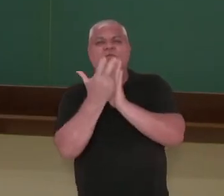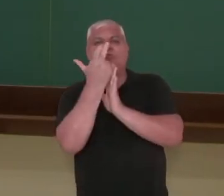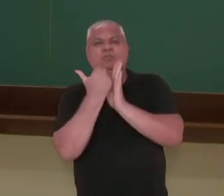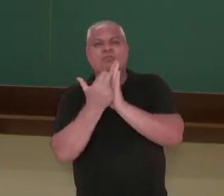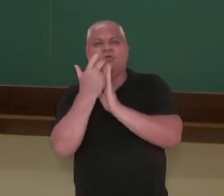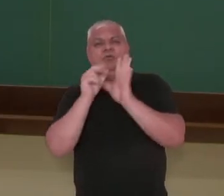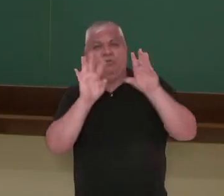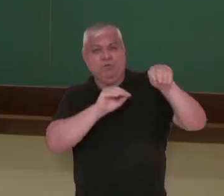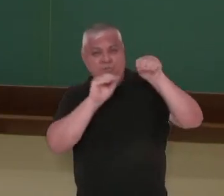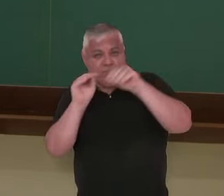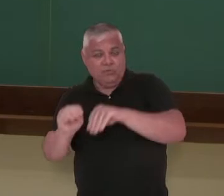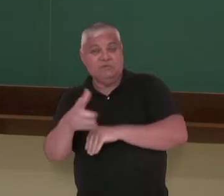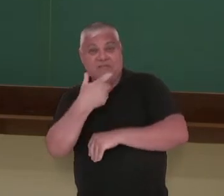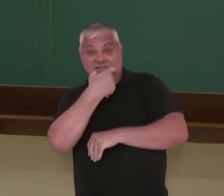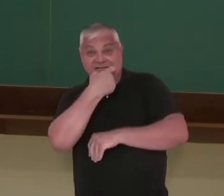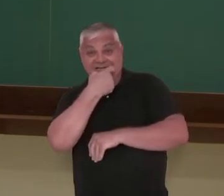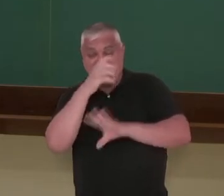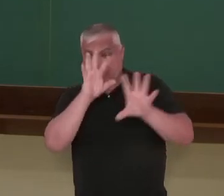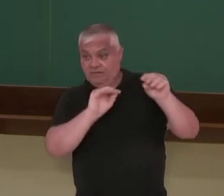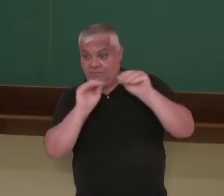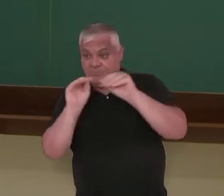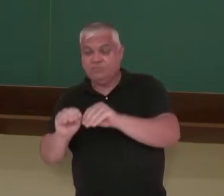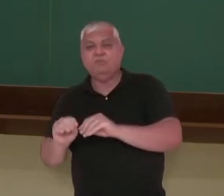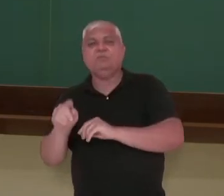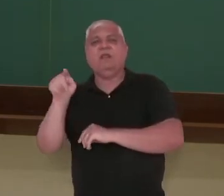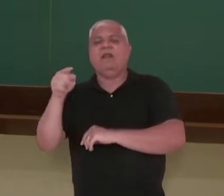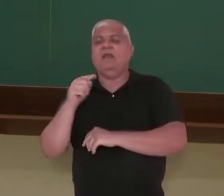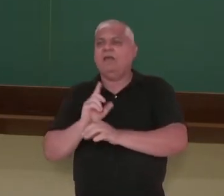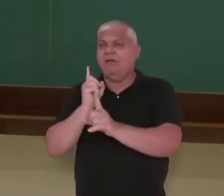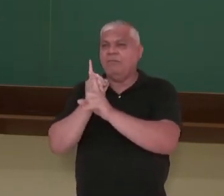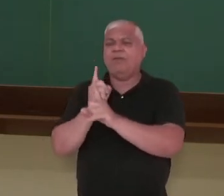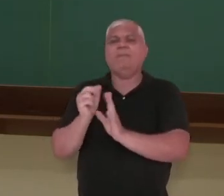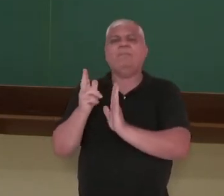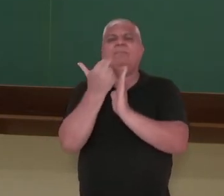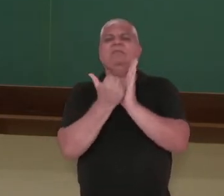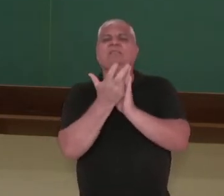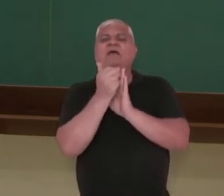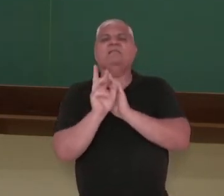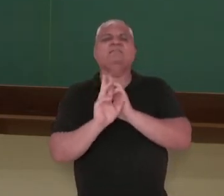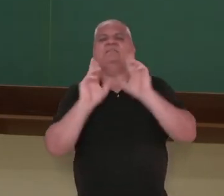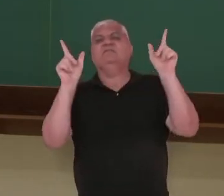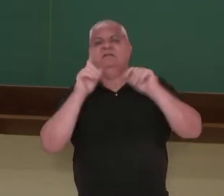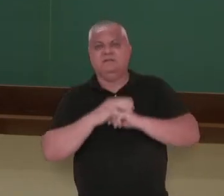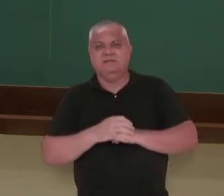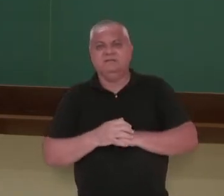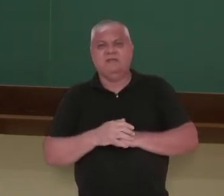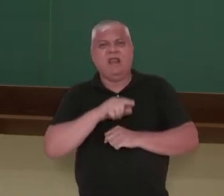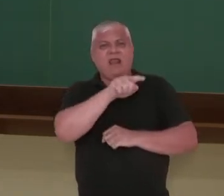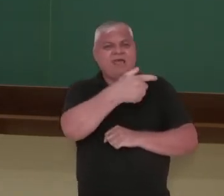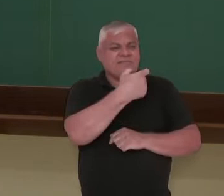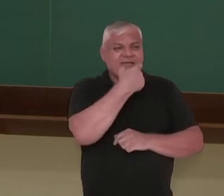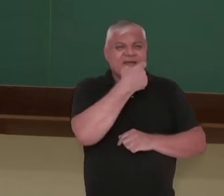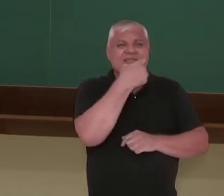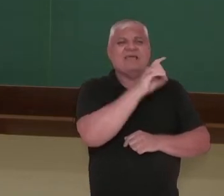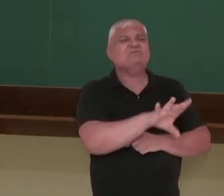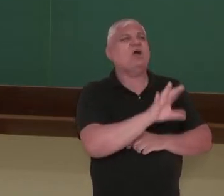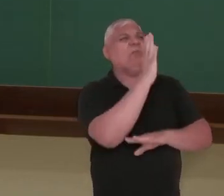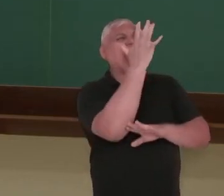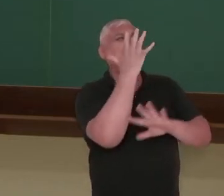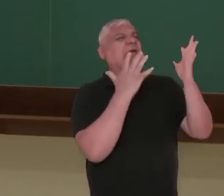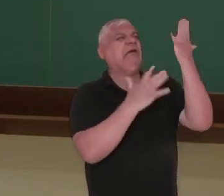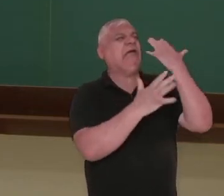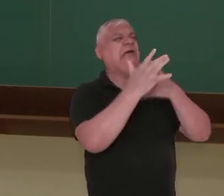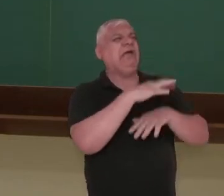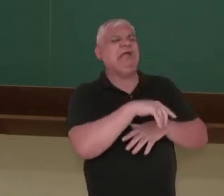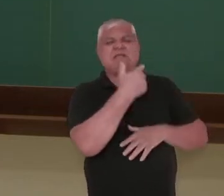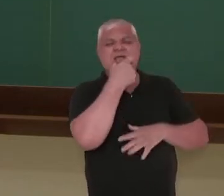mudam para Barbizon também, todos se encontram lá para pintar uma coisa diferente. Lá na Inglaterra, o pessoal estava começando a pintar paisagens, então sai totalmente